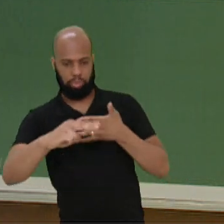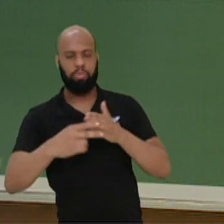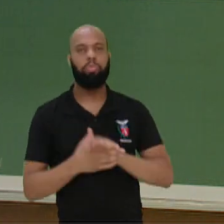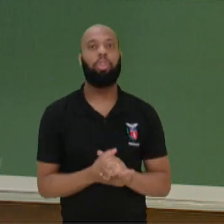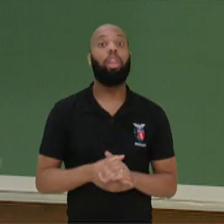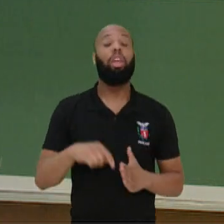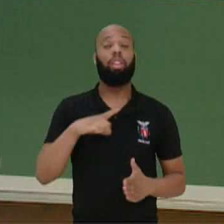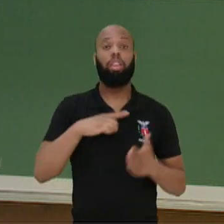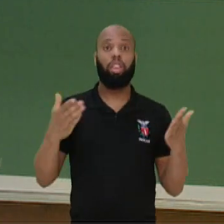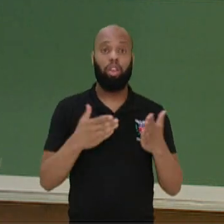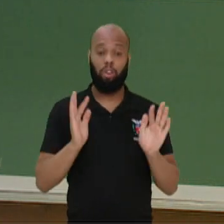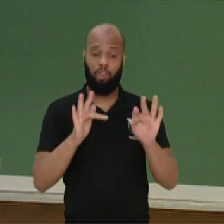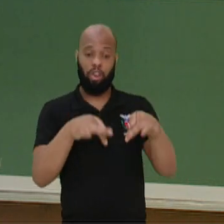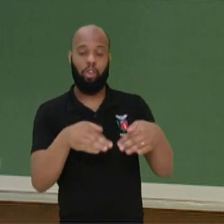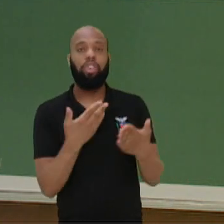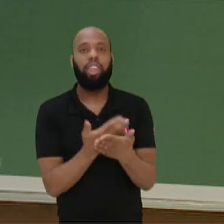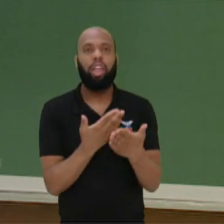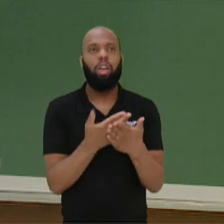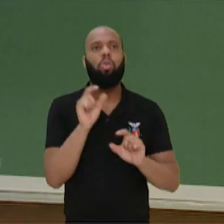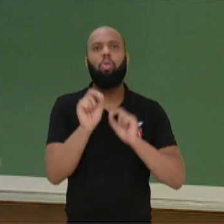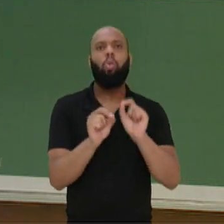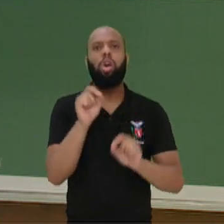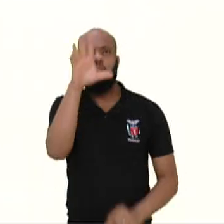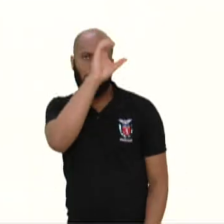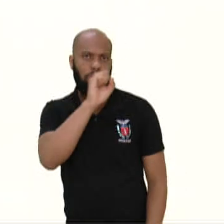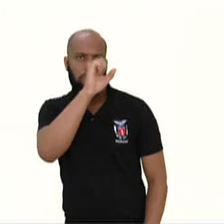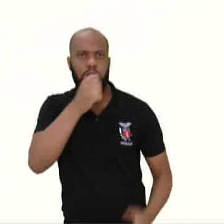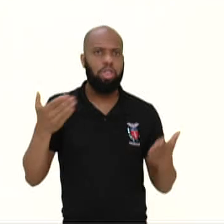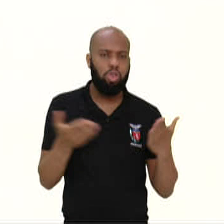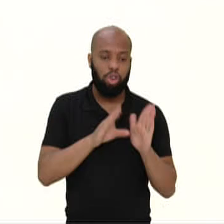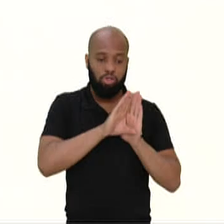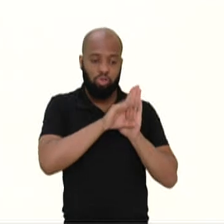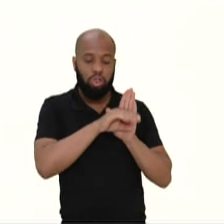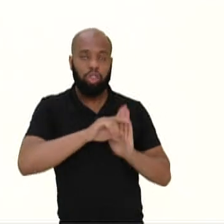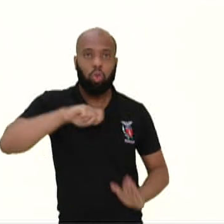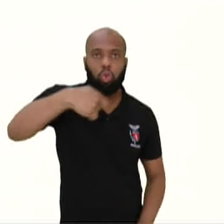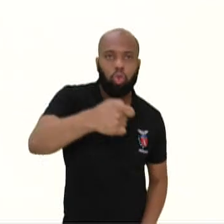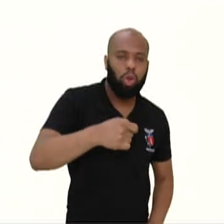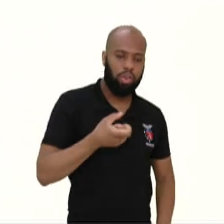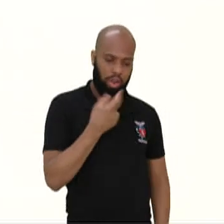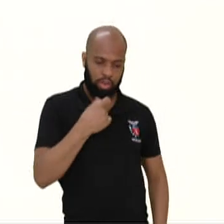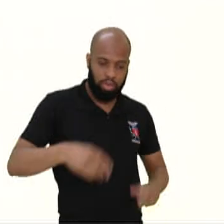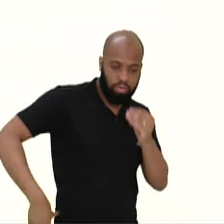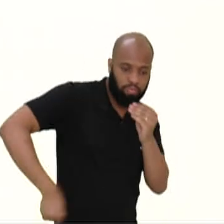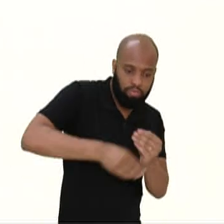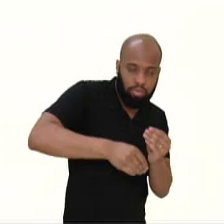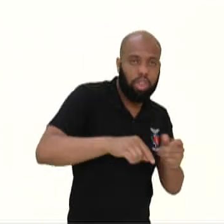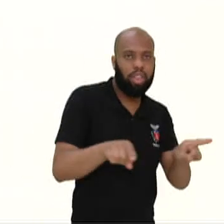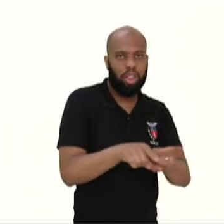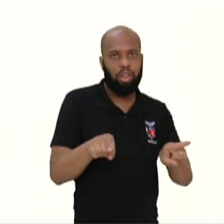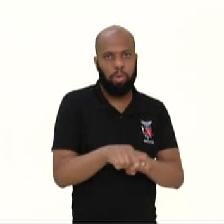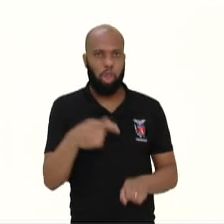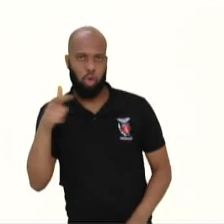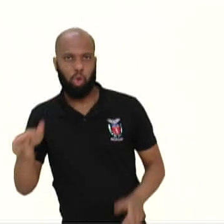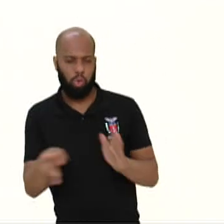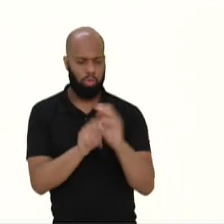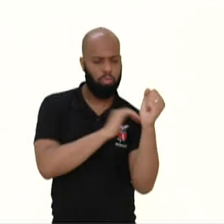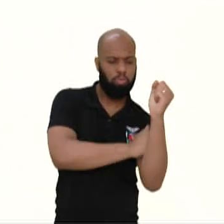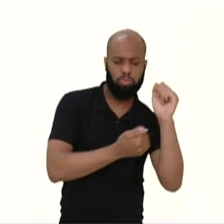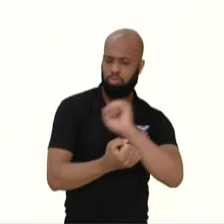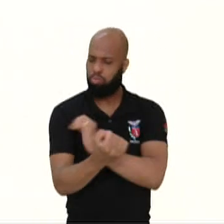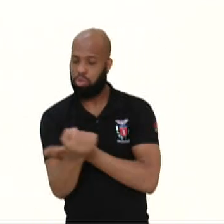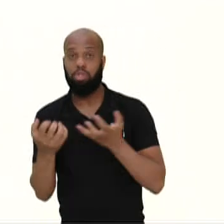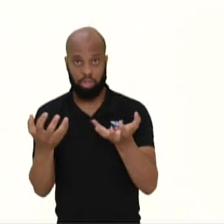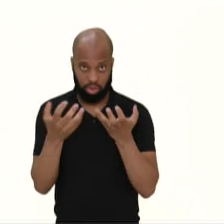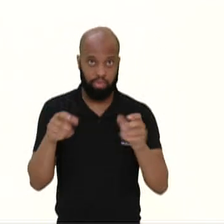considerações finais. Então, nessa aula nós abordamos o conceito de suplementos e esteroides anabólicos androgênicos, esse